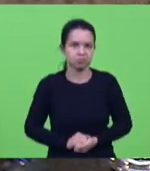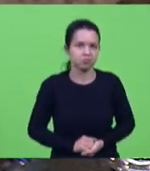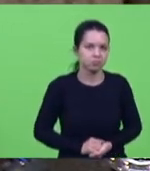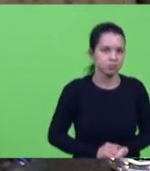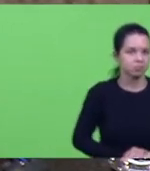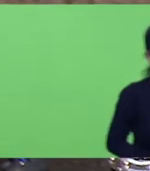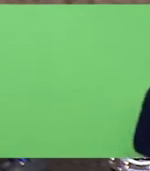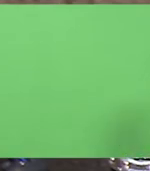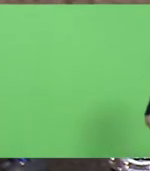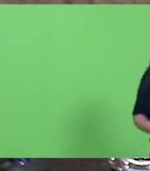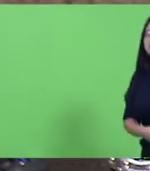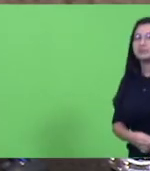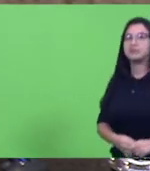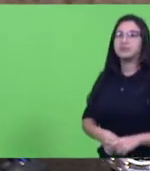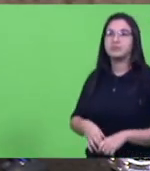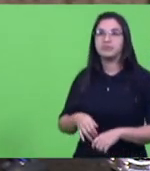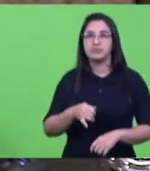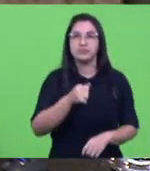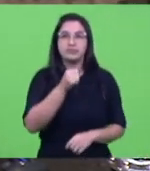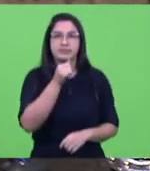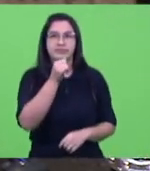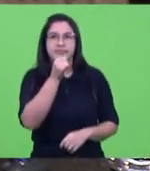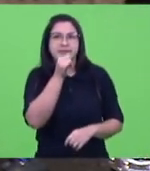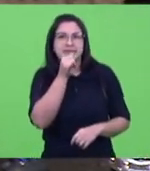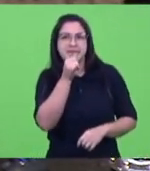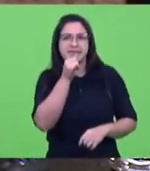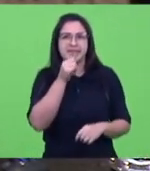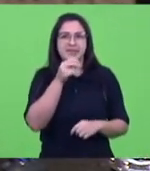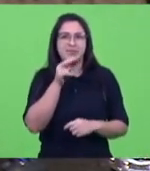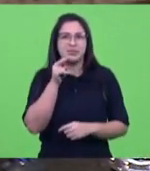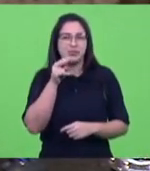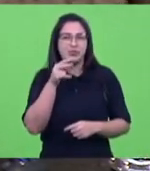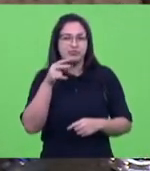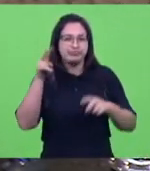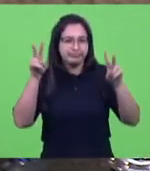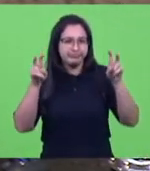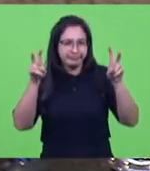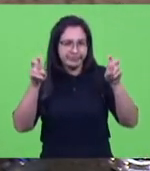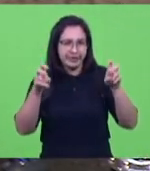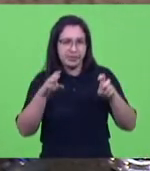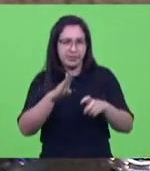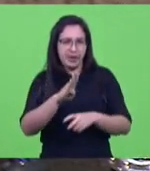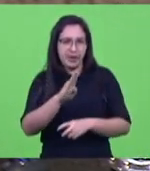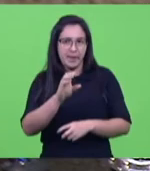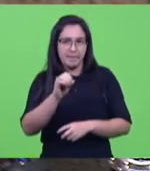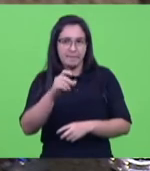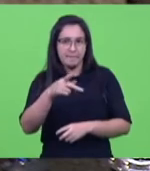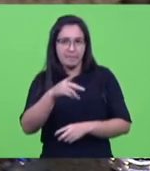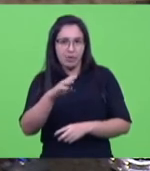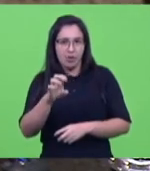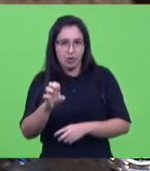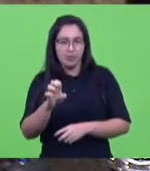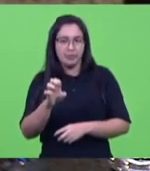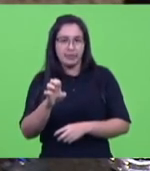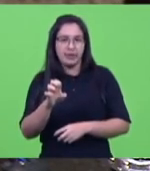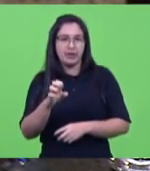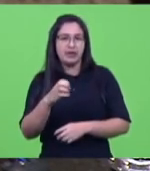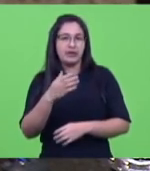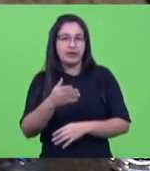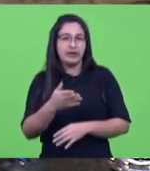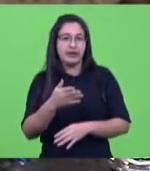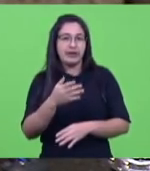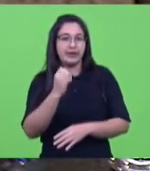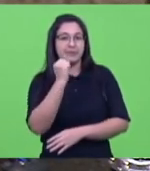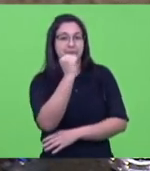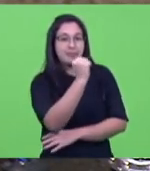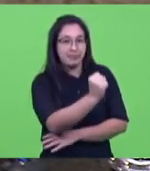Por exemplo, nesse caso aqui, que o BOPE botou no colo do capeta um traficante, um vagabundo